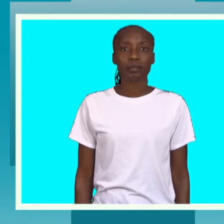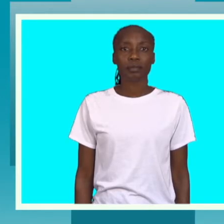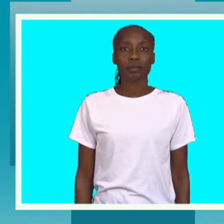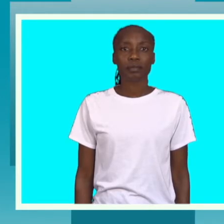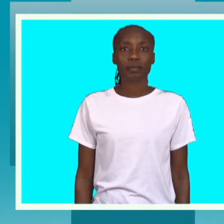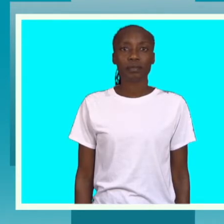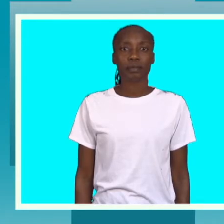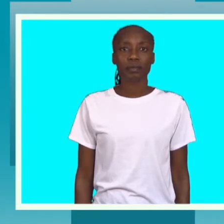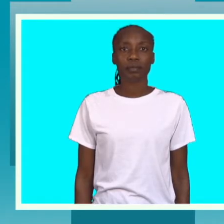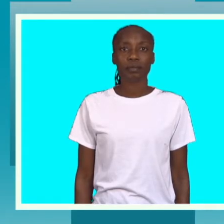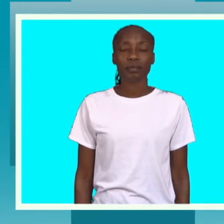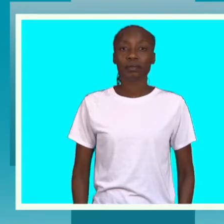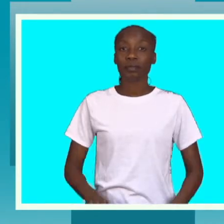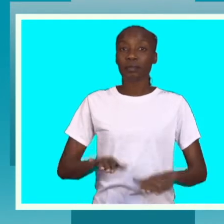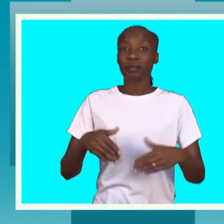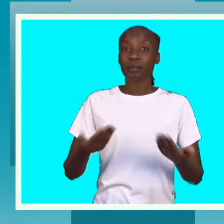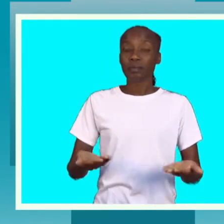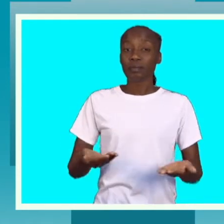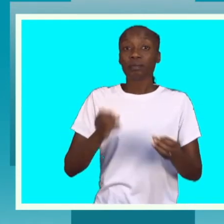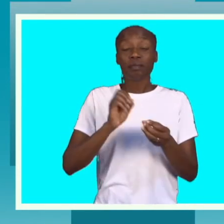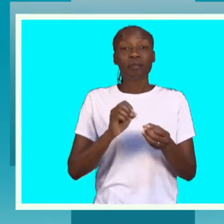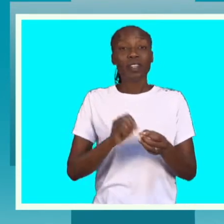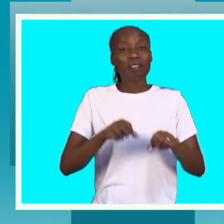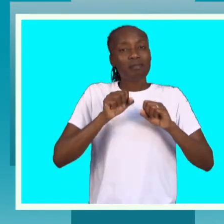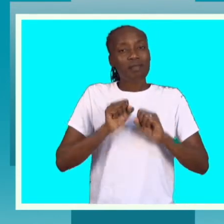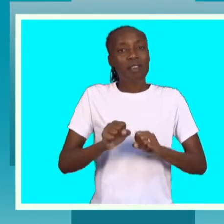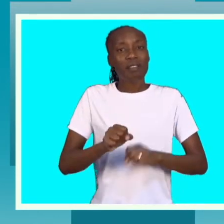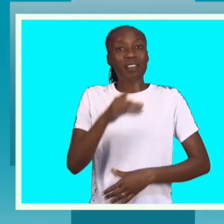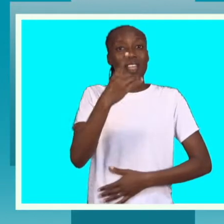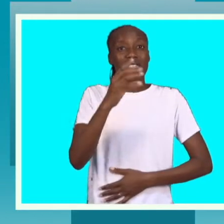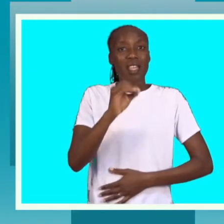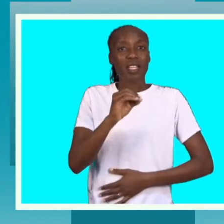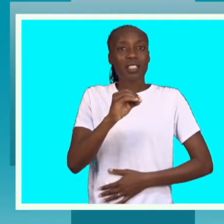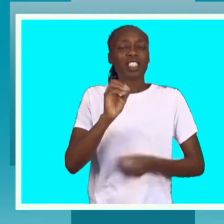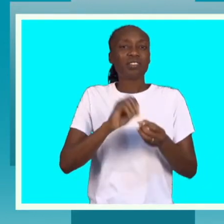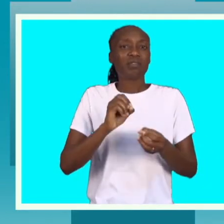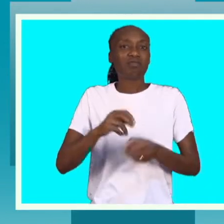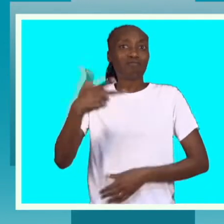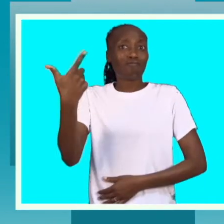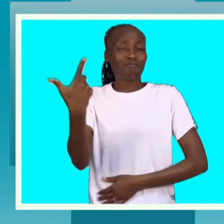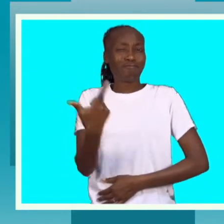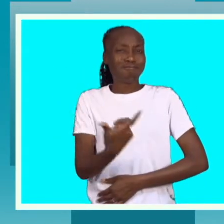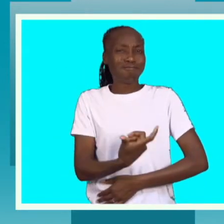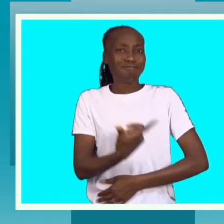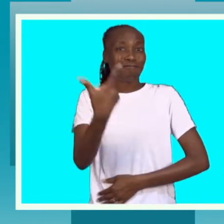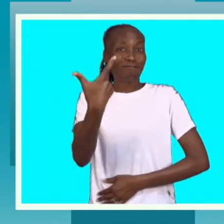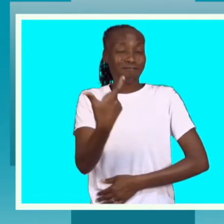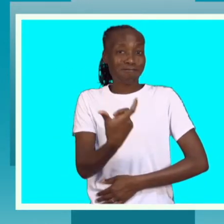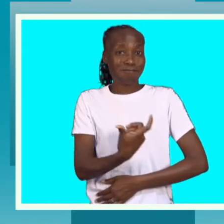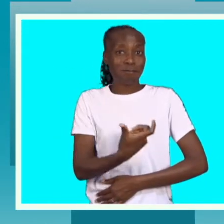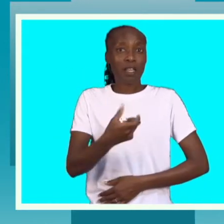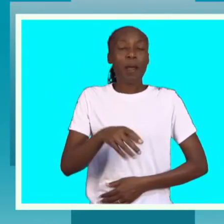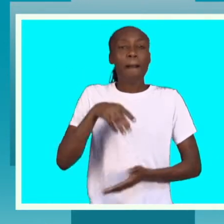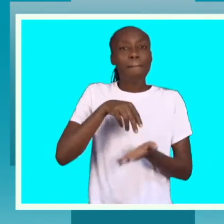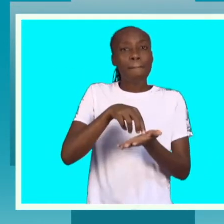Tenho que cumprir desde a ação. Para essa perna. Forçar. Eu cumpri mesmo, desde